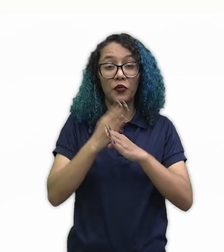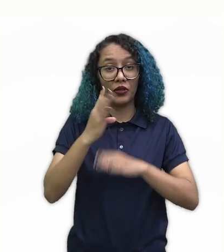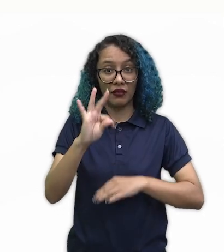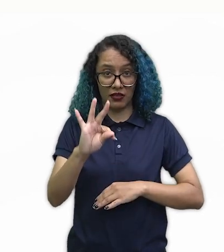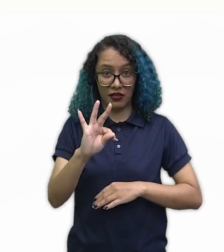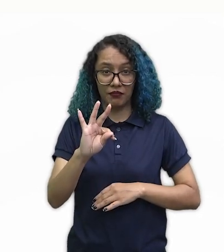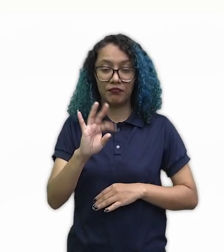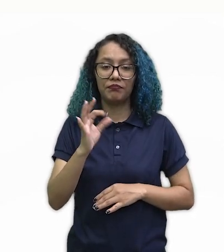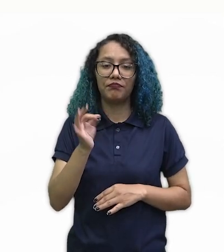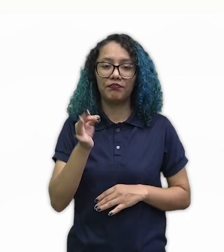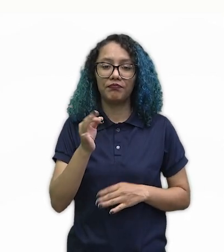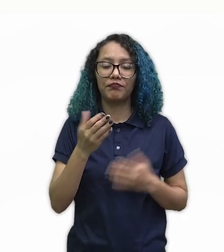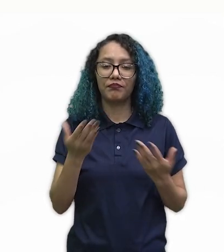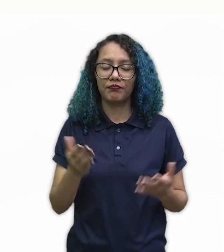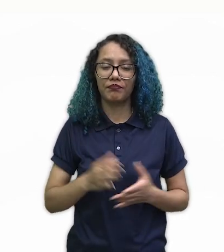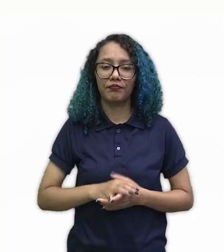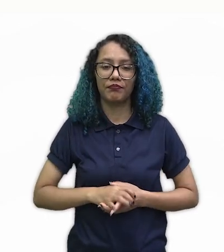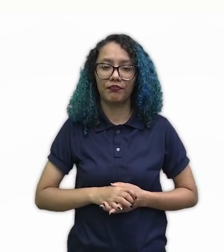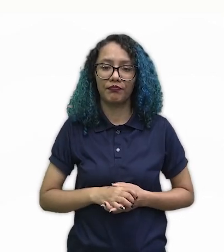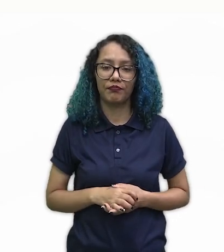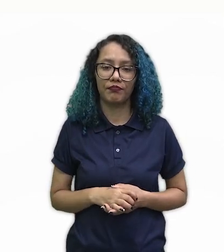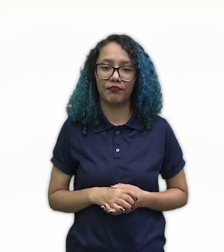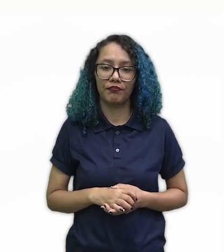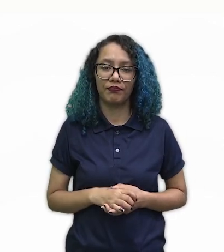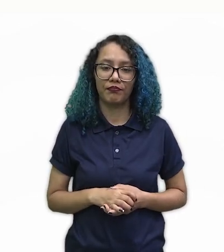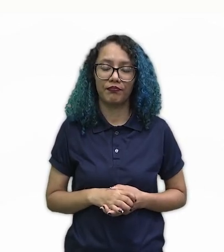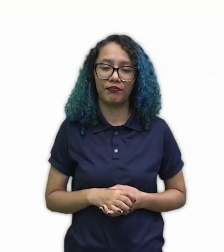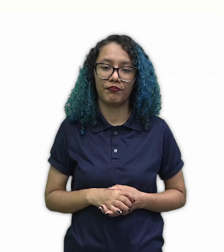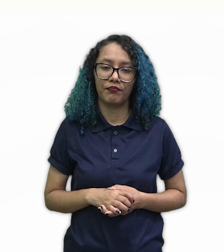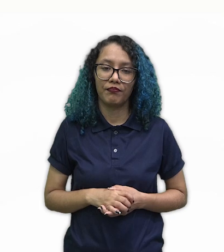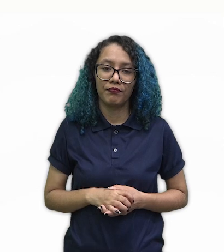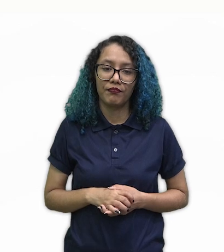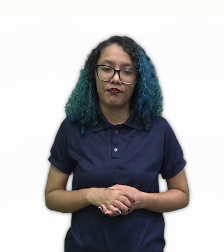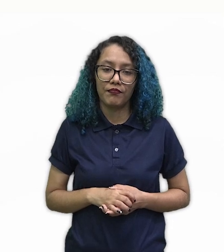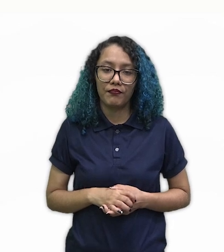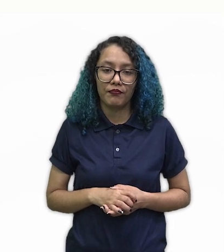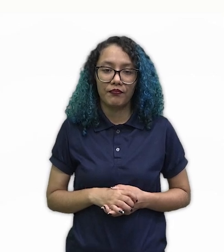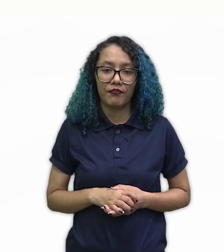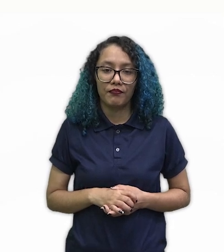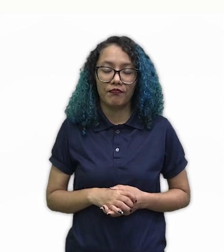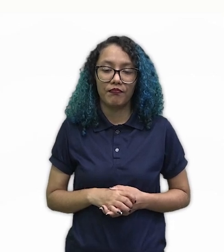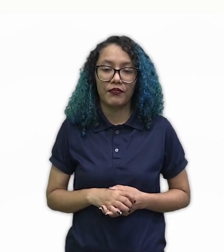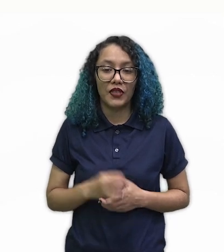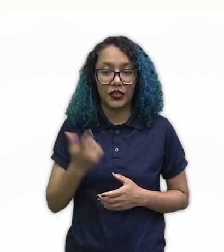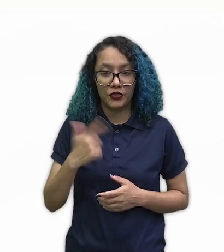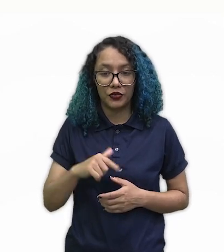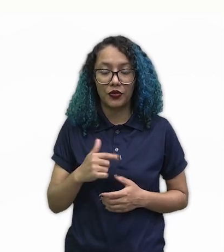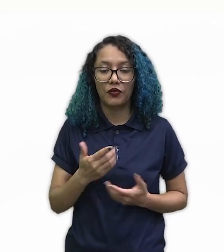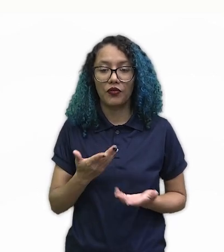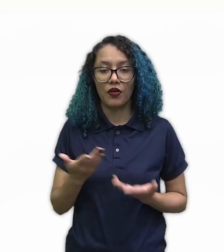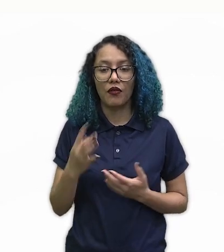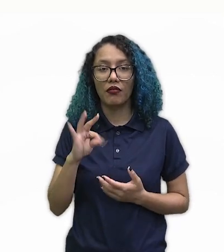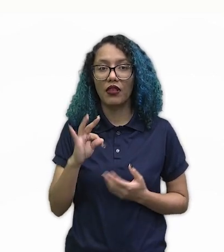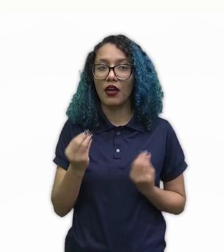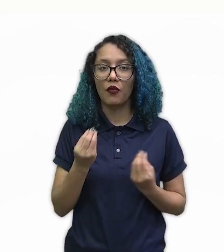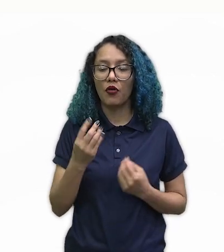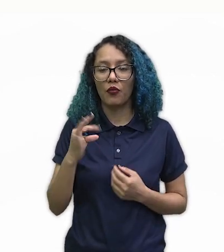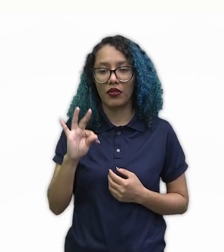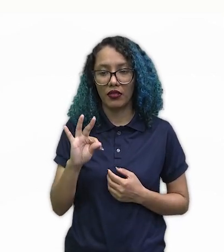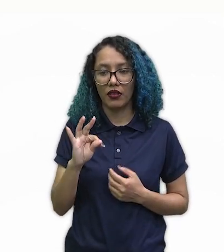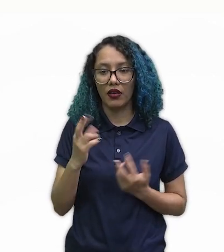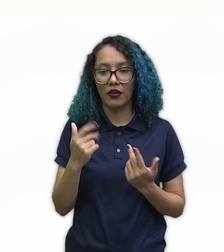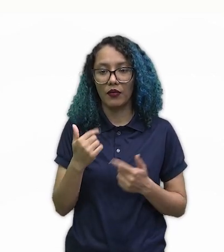t, pessoal, automaticamente, então, e novamente, tá? Esse t vai ficar assim, ó. T vai